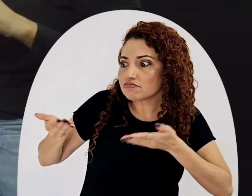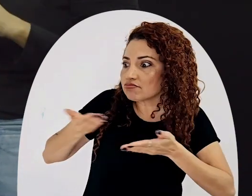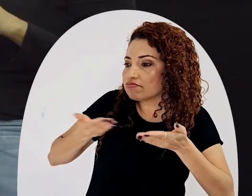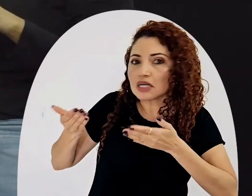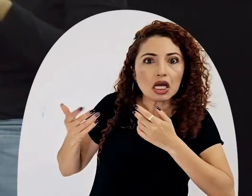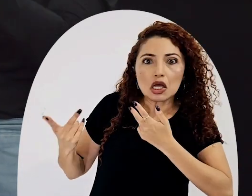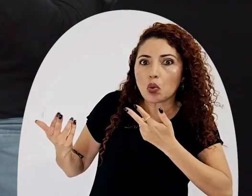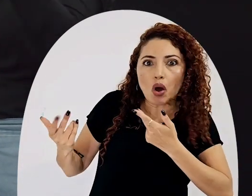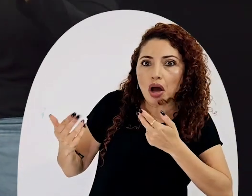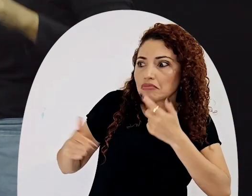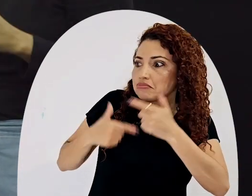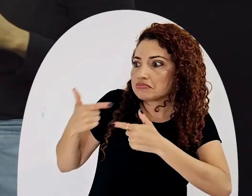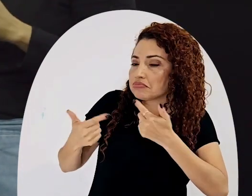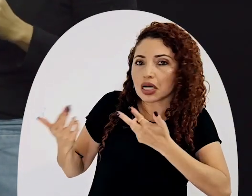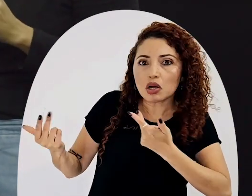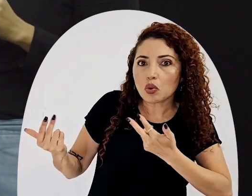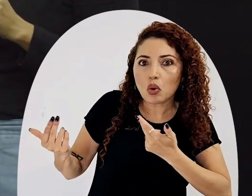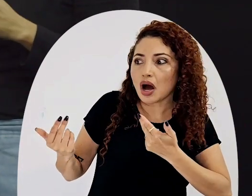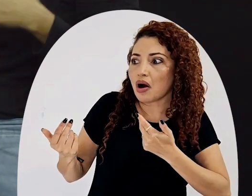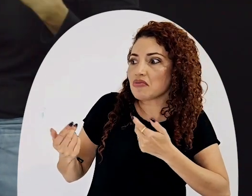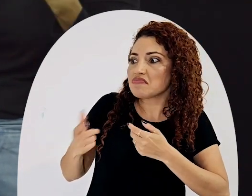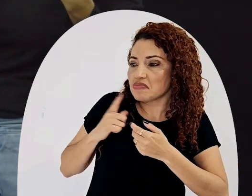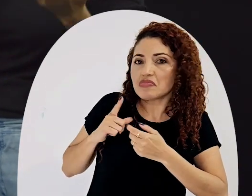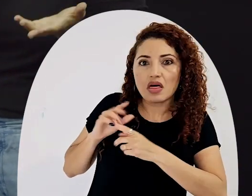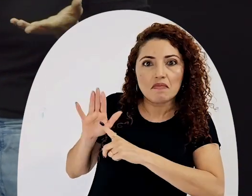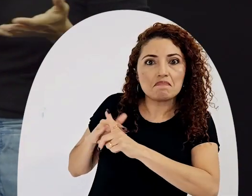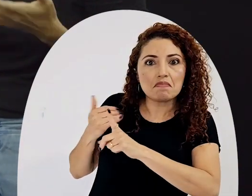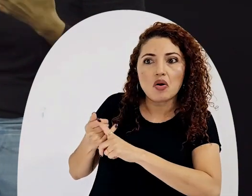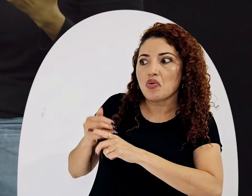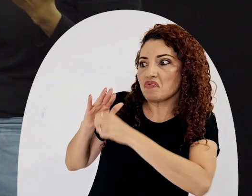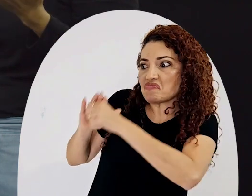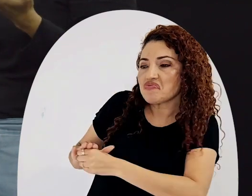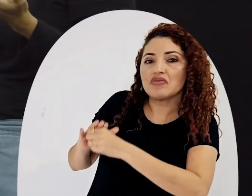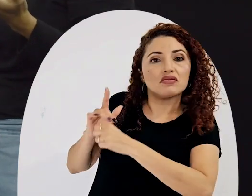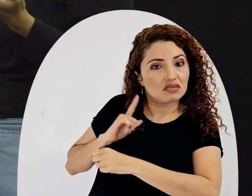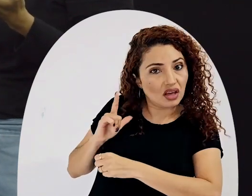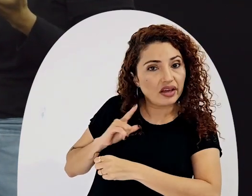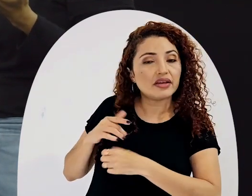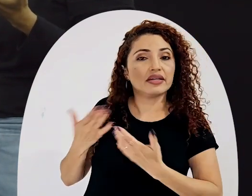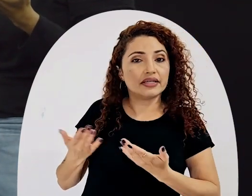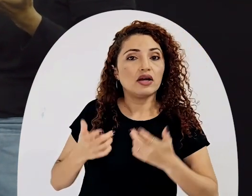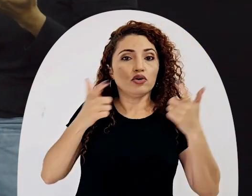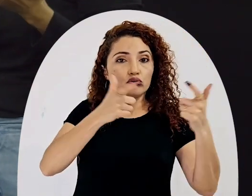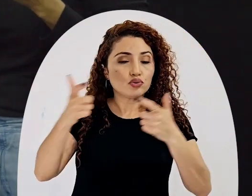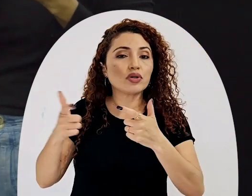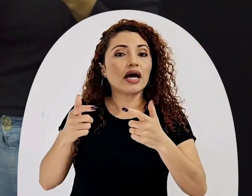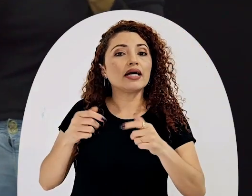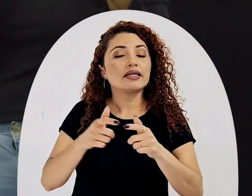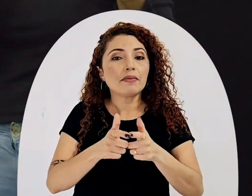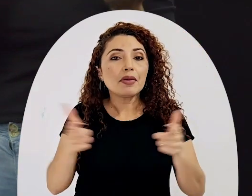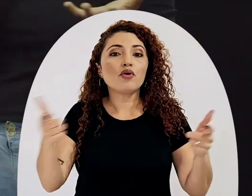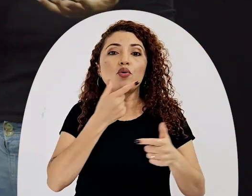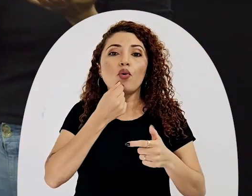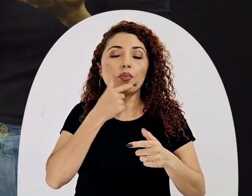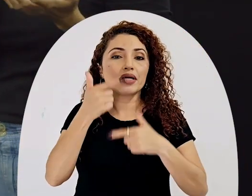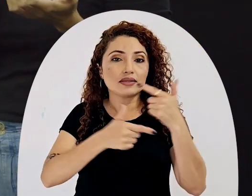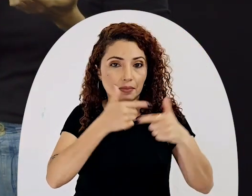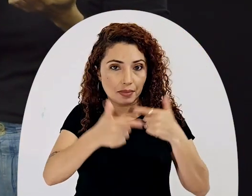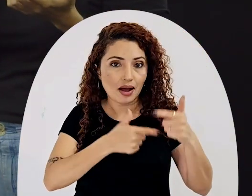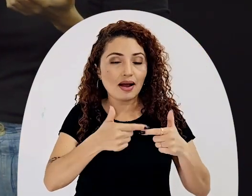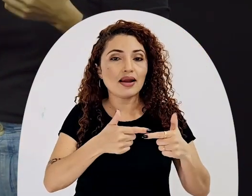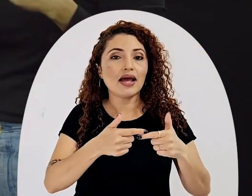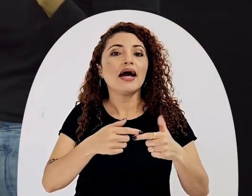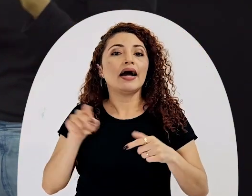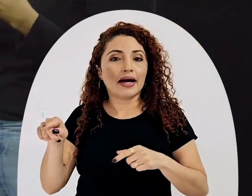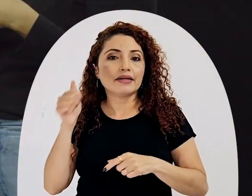mesma posição, né, de hierarquia. E em espaços que são majoritariamente masculinos, isso acontece muito com as